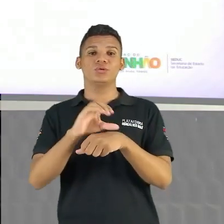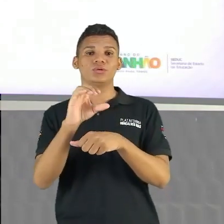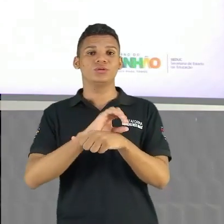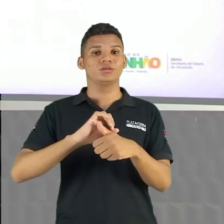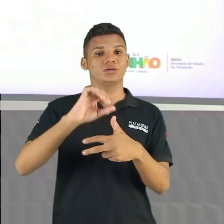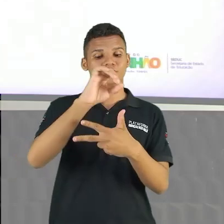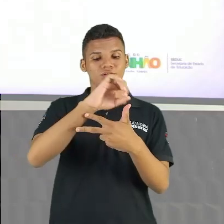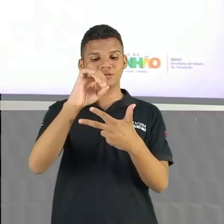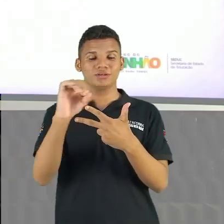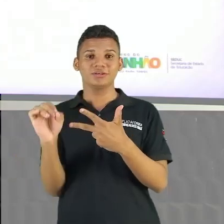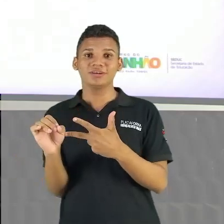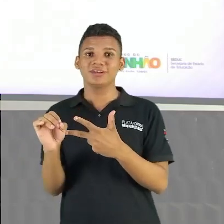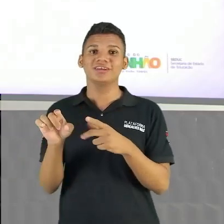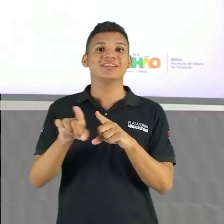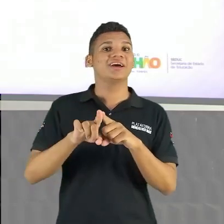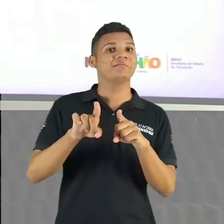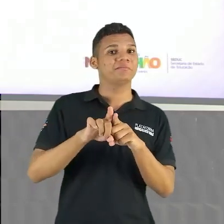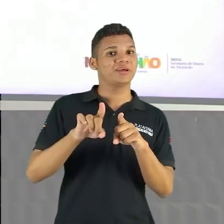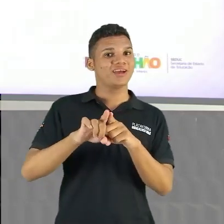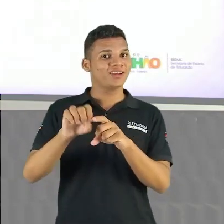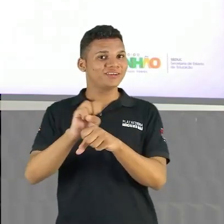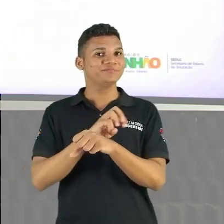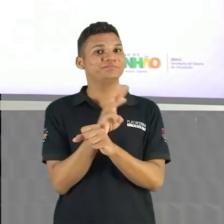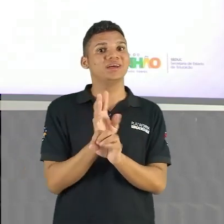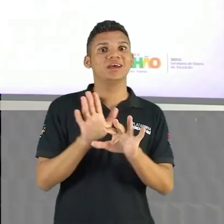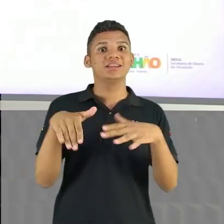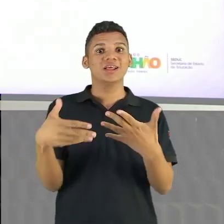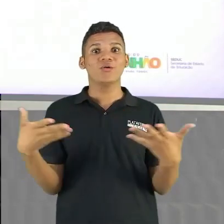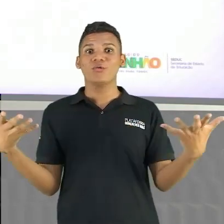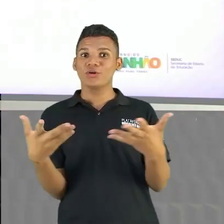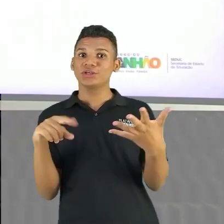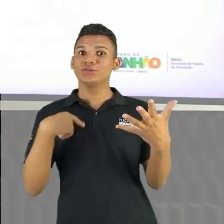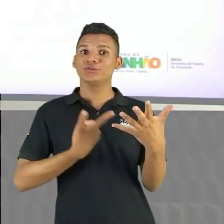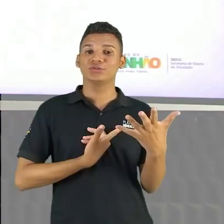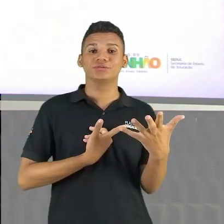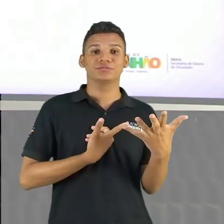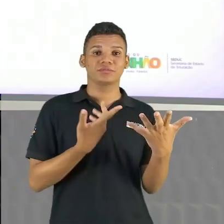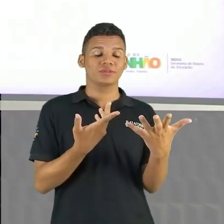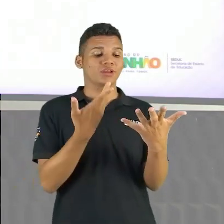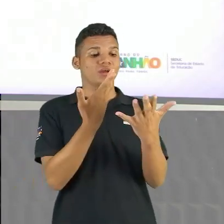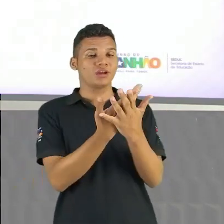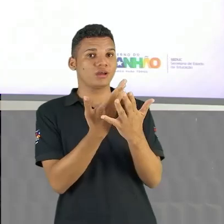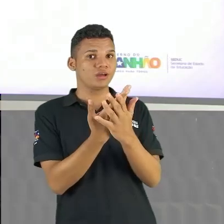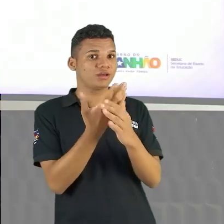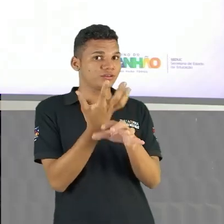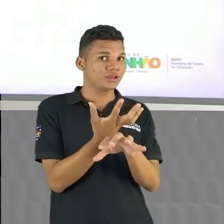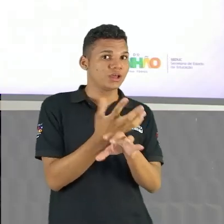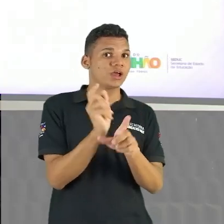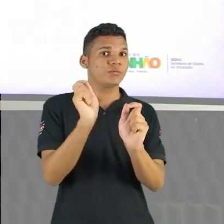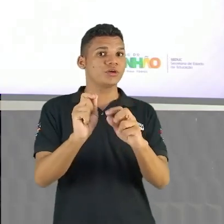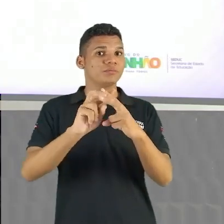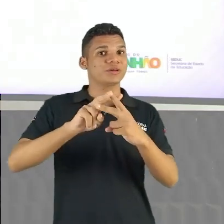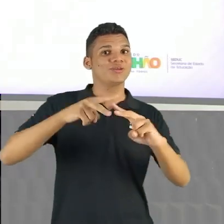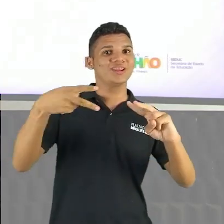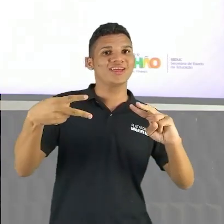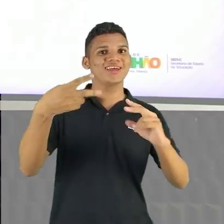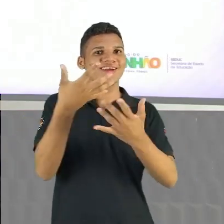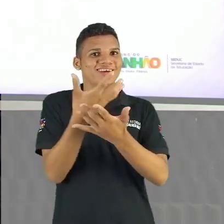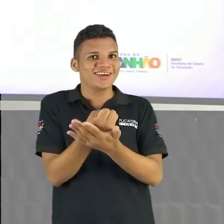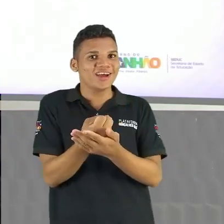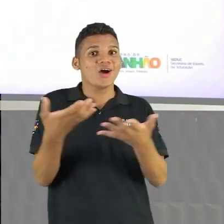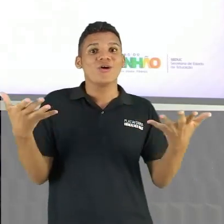oema e Enem e o material dessa aula de hoje você pode conferir pelo link